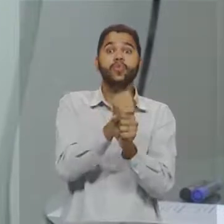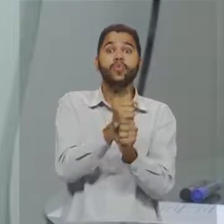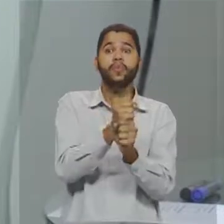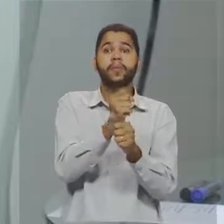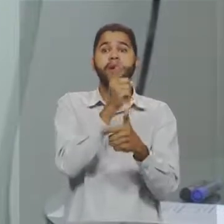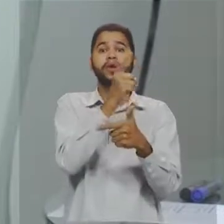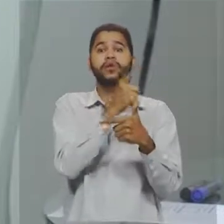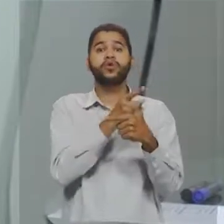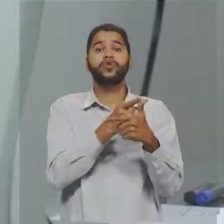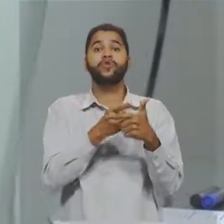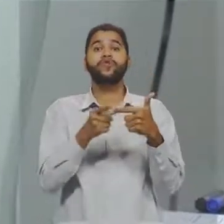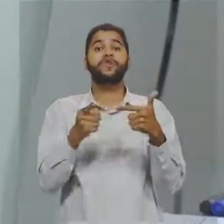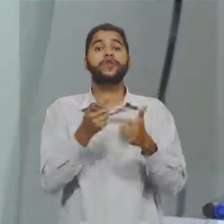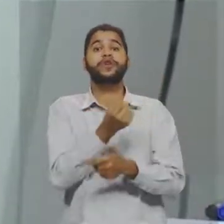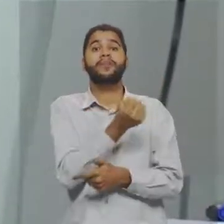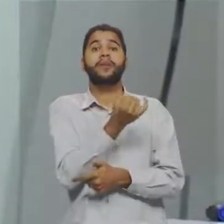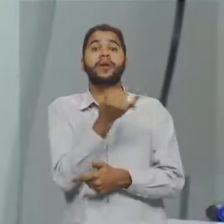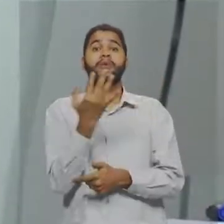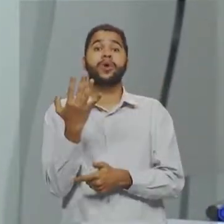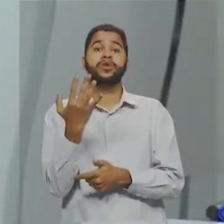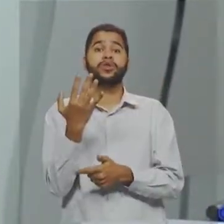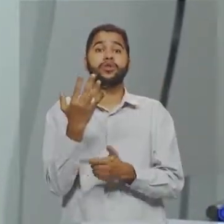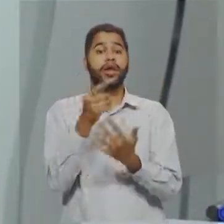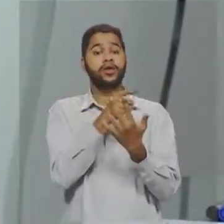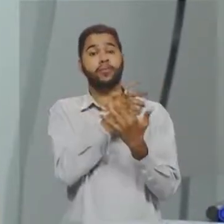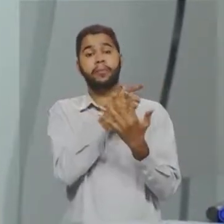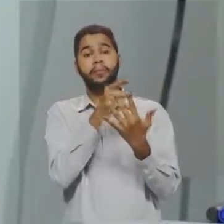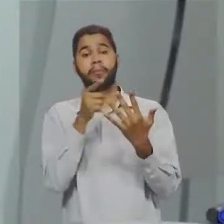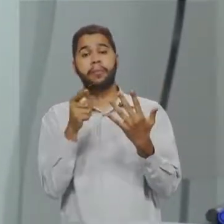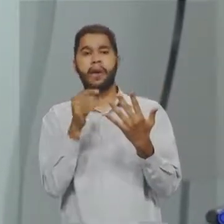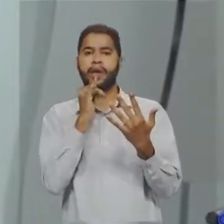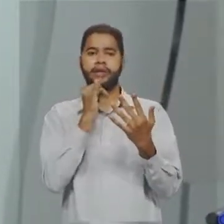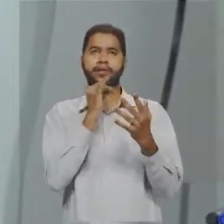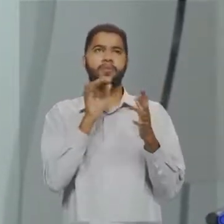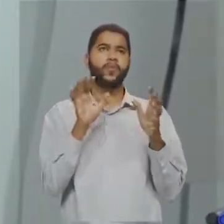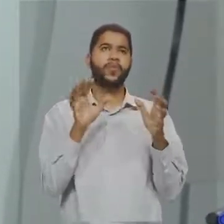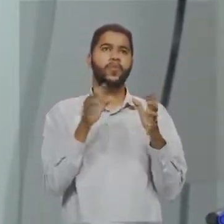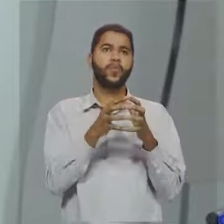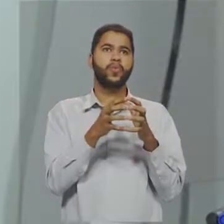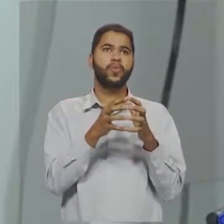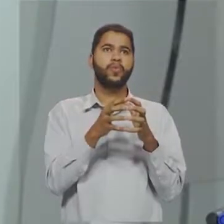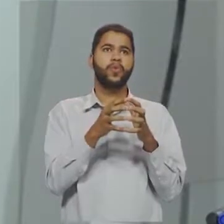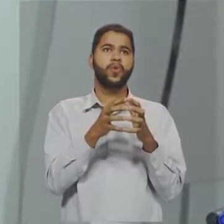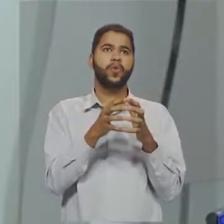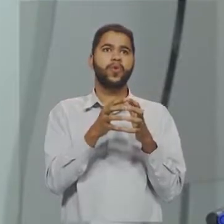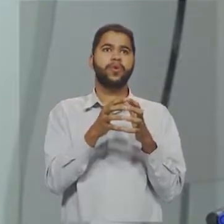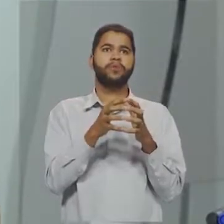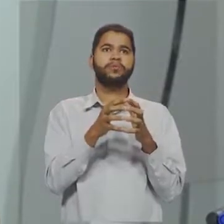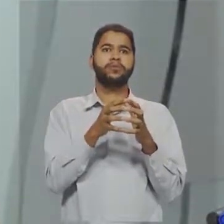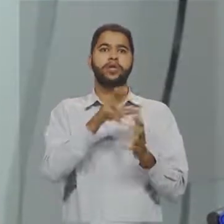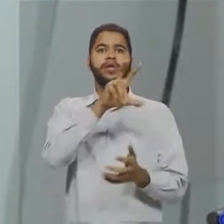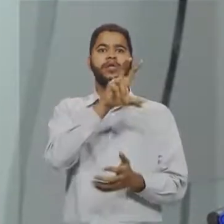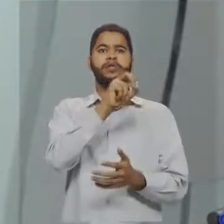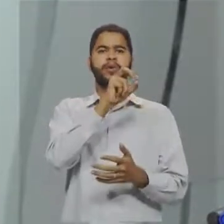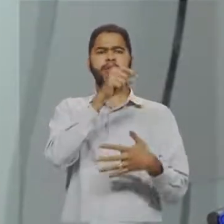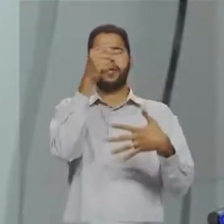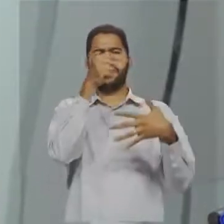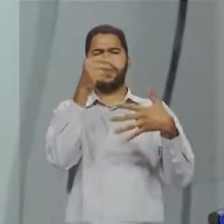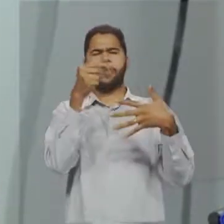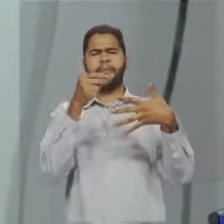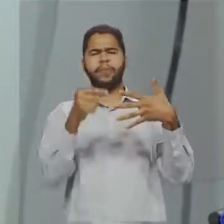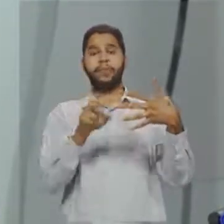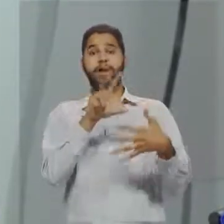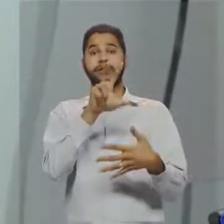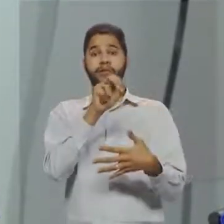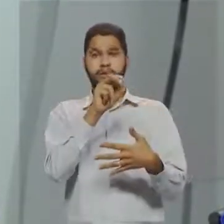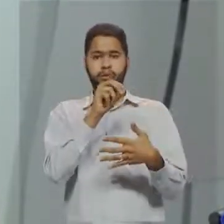e dividir pela quantidade desses valores. Então, se eu tenho um agrupamento lá com 50 elementos, né, 50 valores, eu